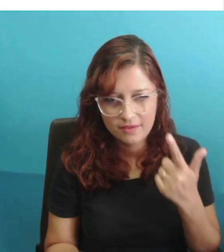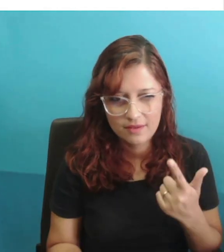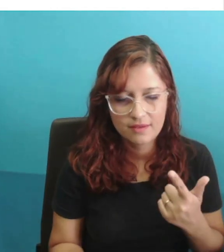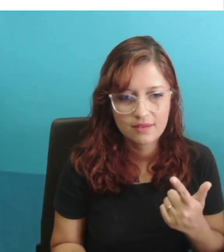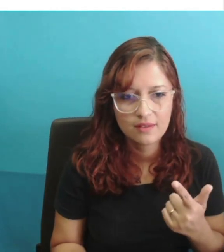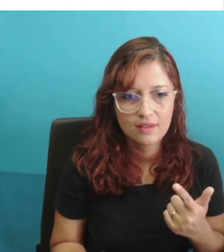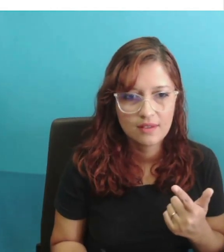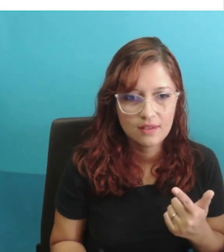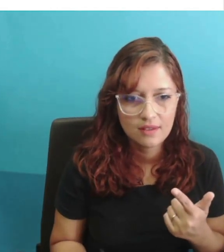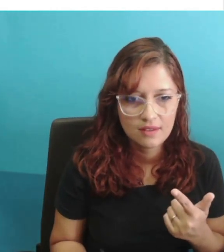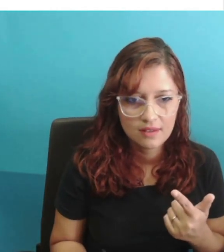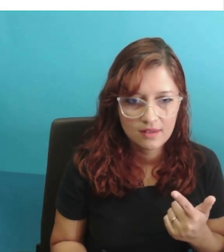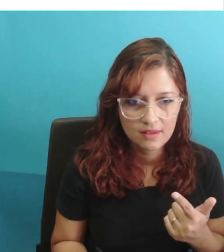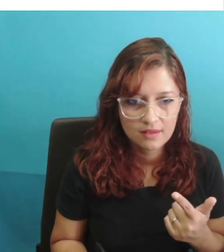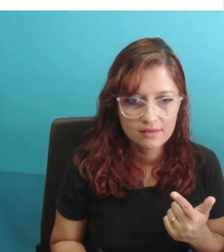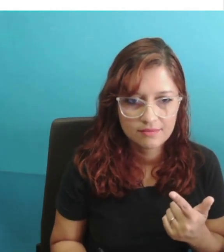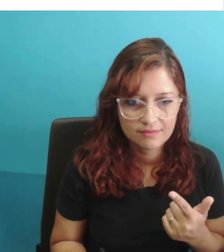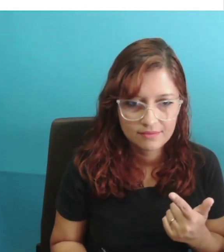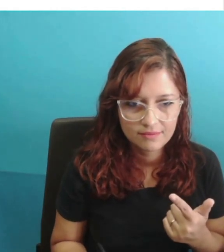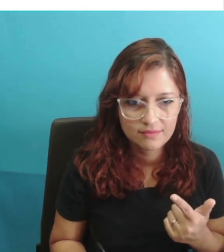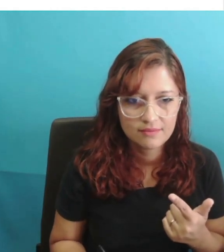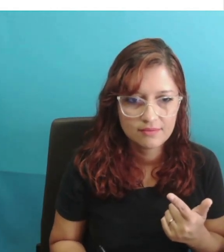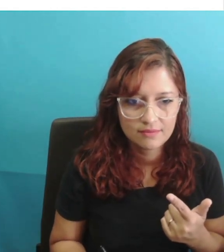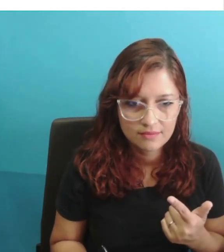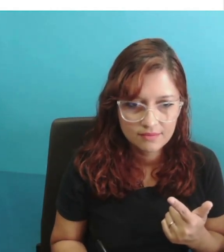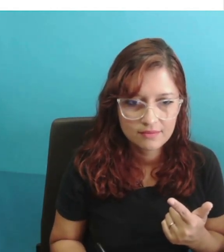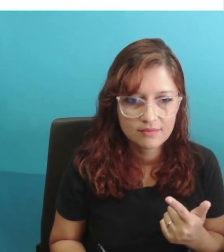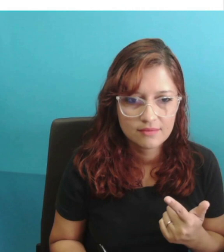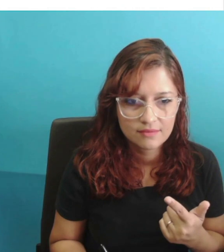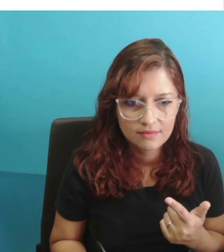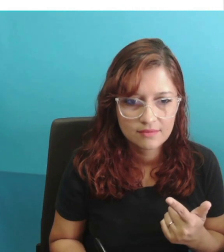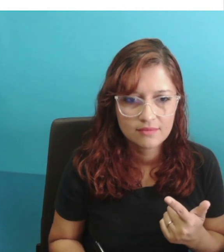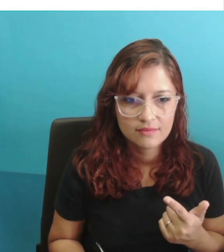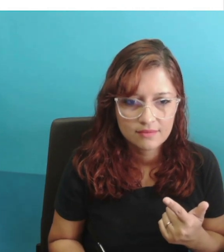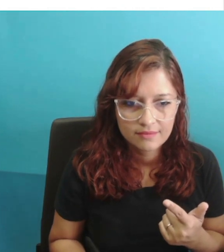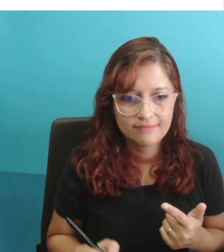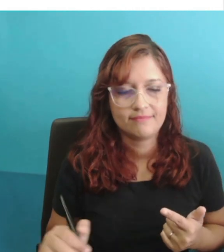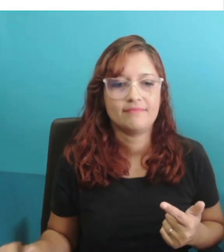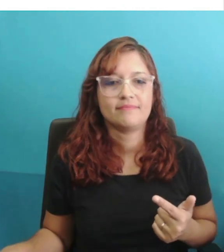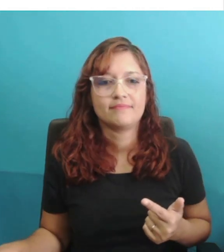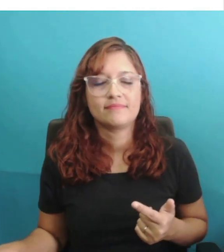e por aí vai. Viu? Todos terminam